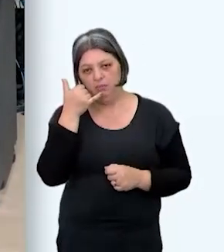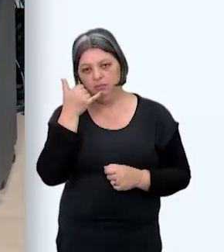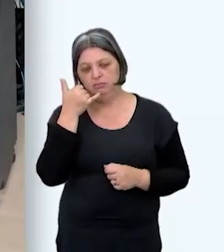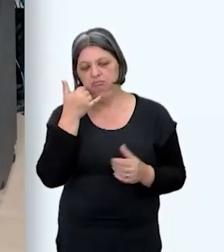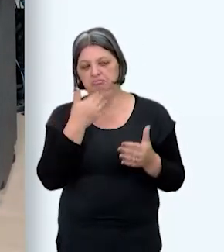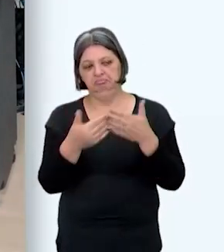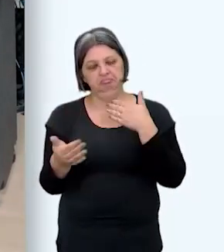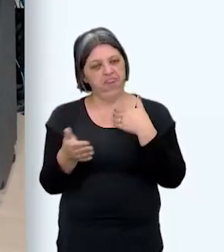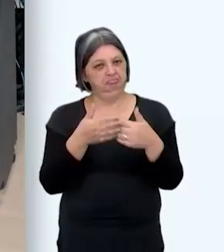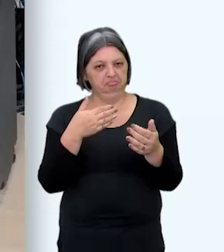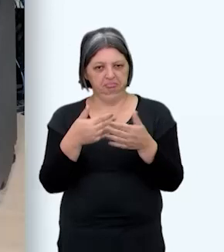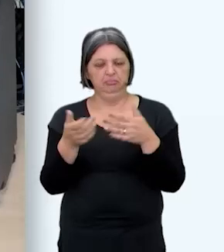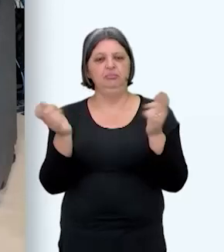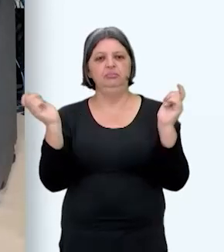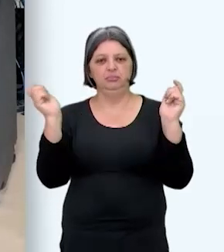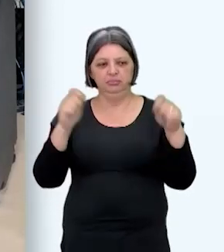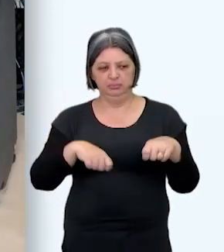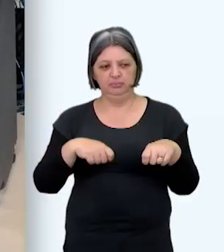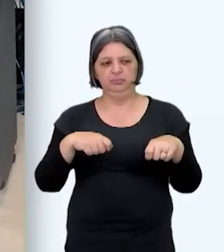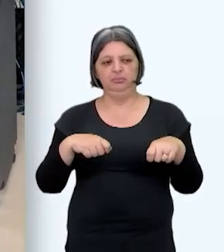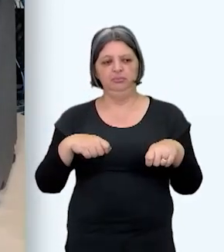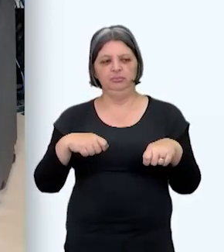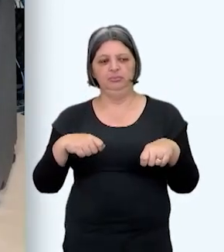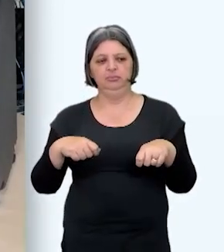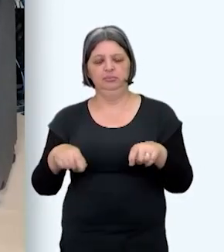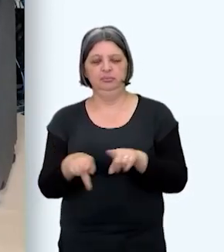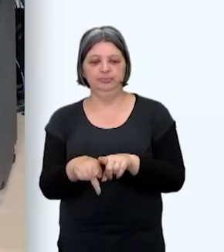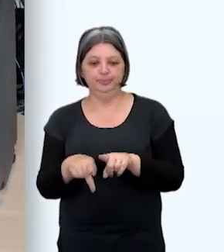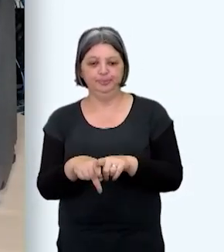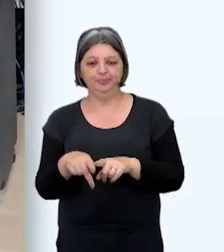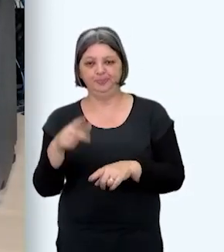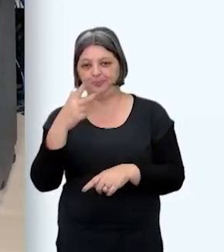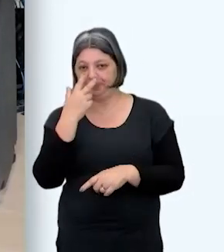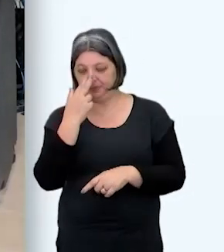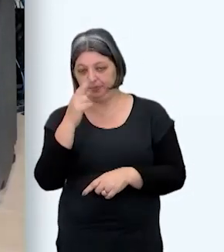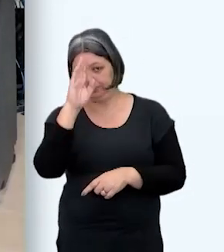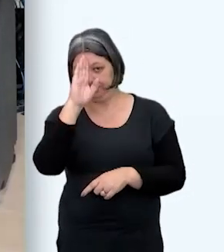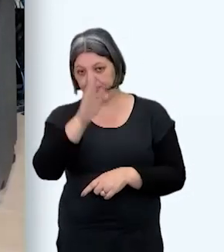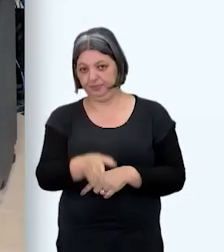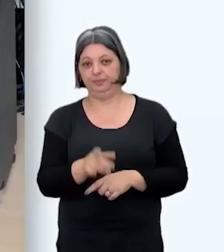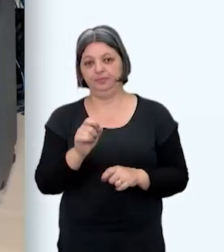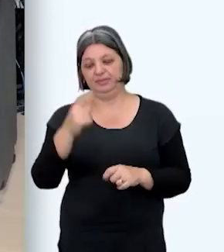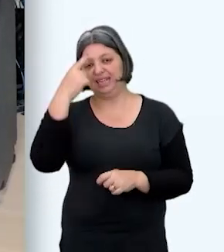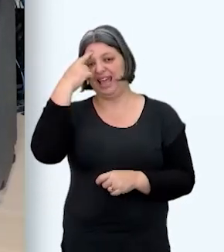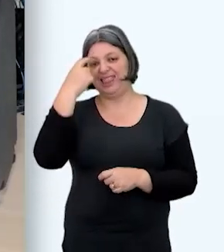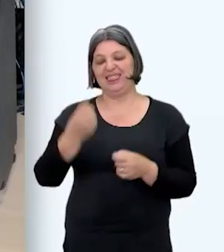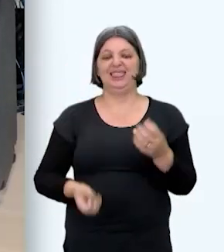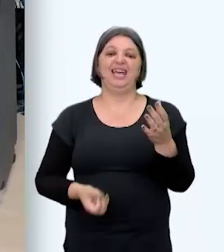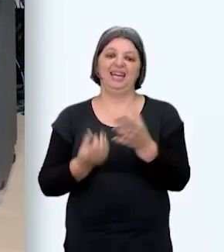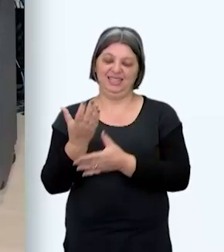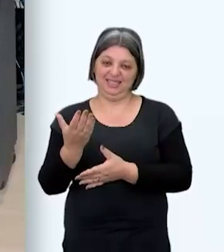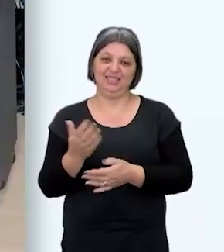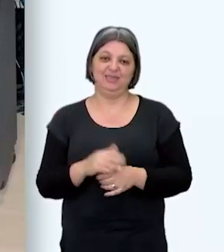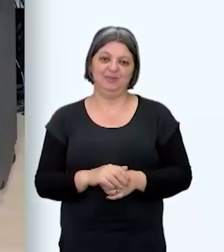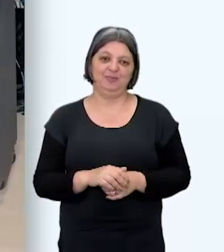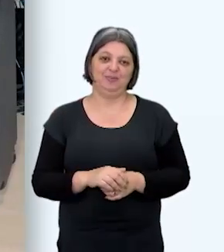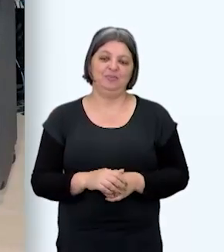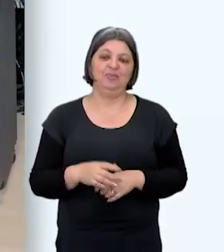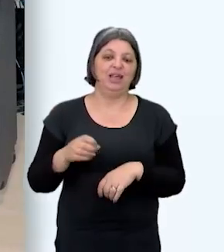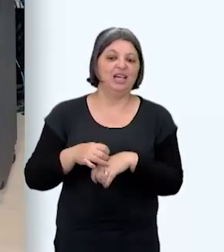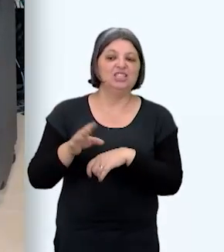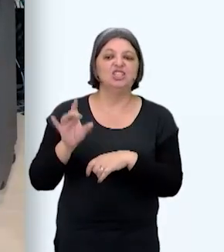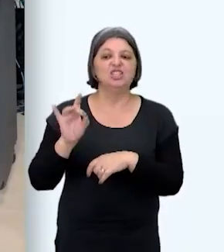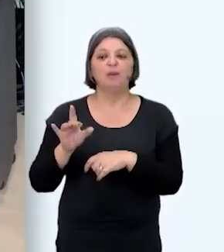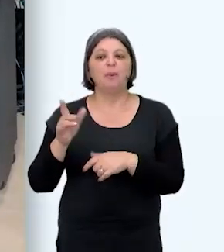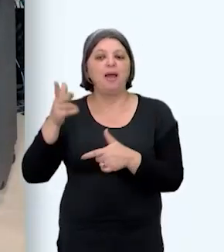um aí, você consegue produzir, né? Acho que o efeito principal está na ideia que vai vir da cabeça, né? Porque a ferramenta de você ter uma câmera